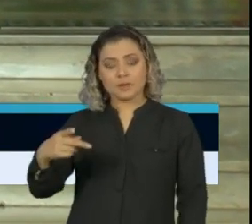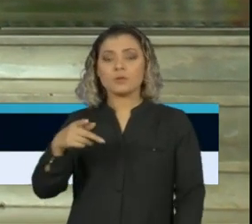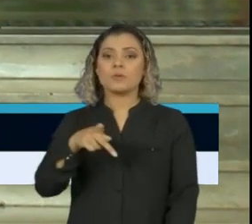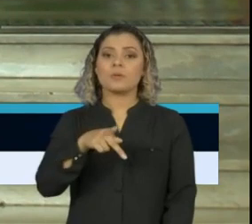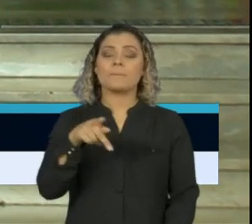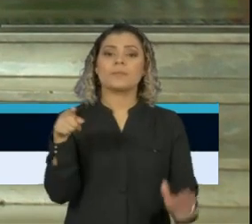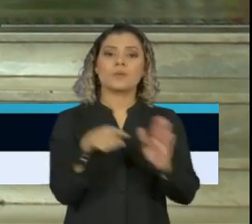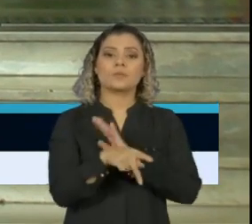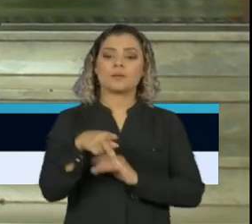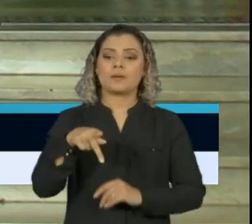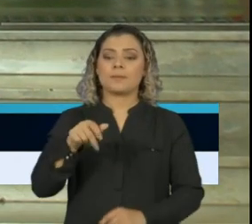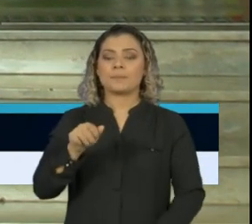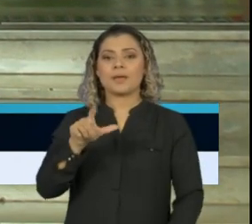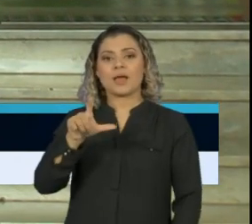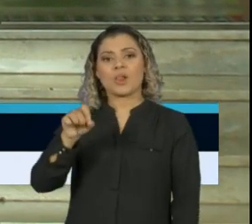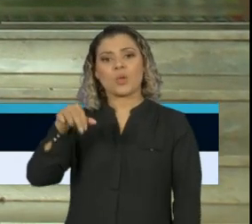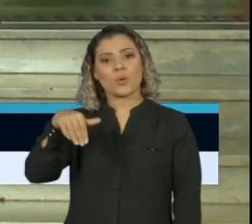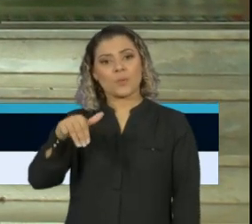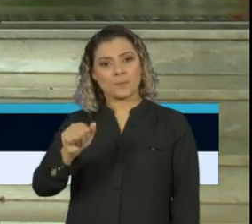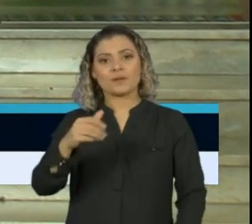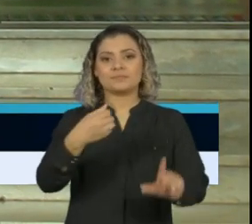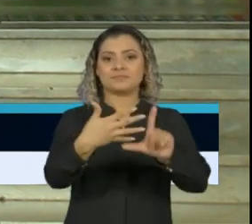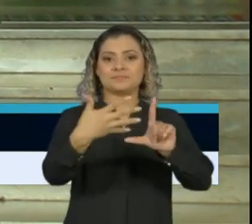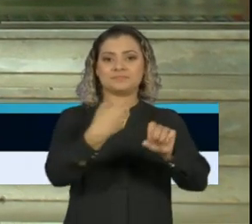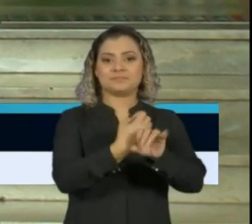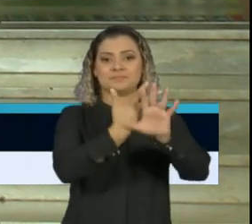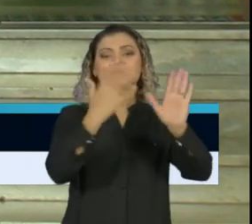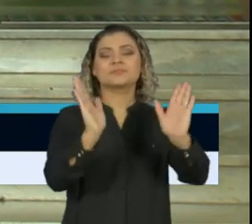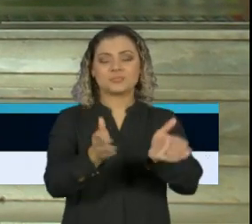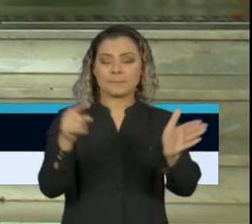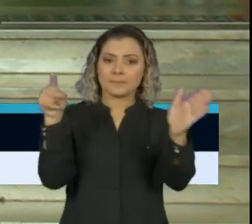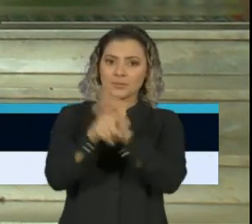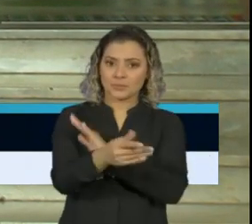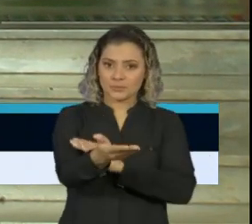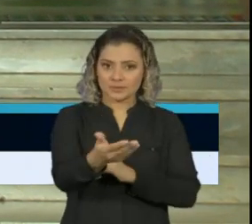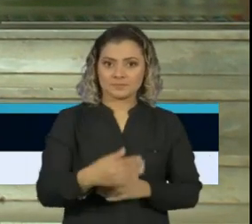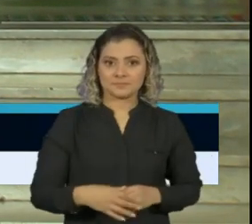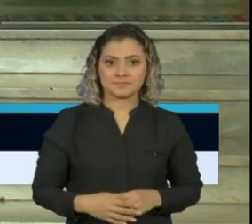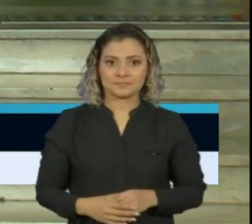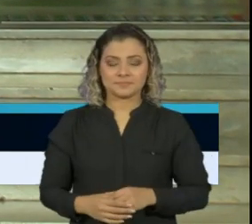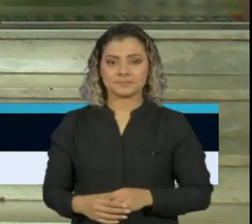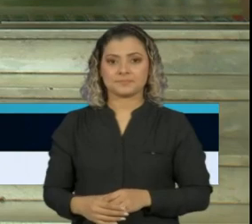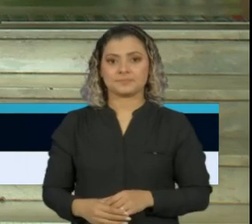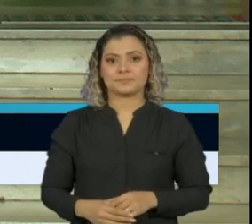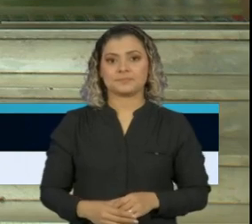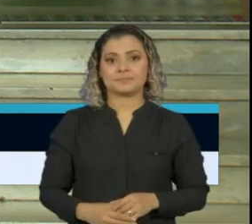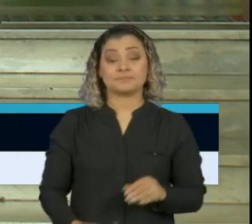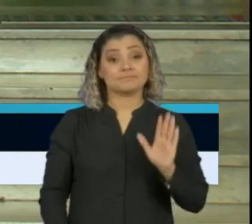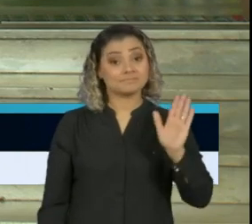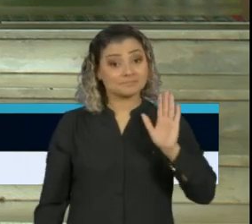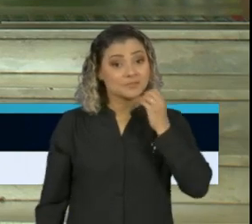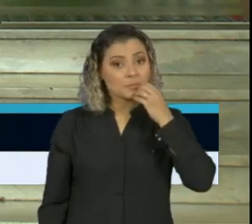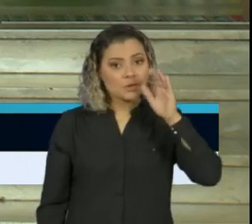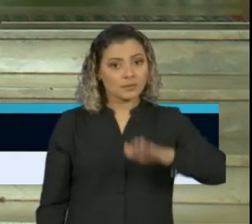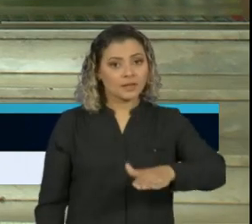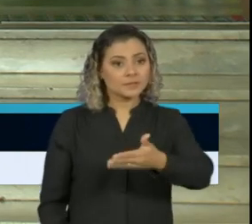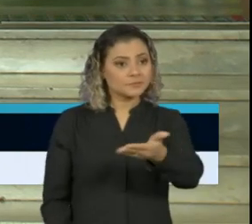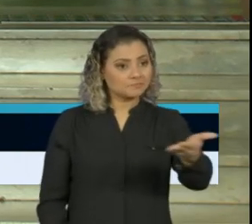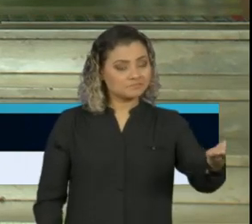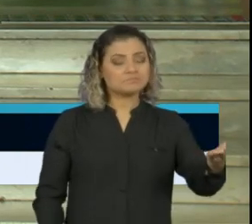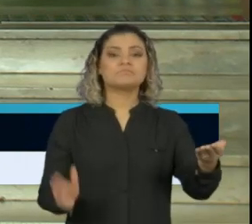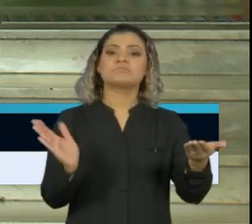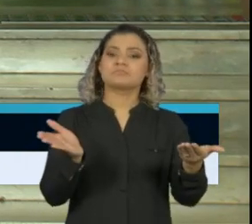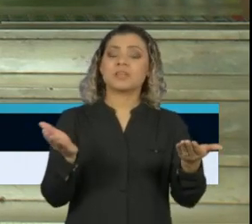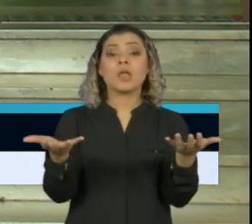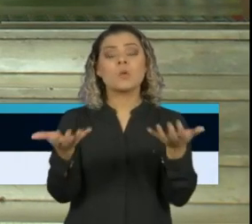Paloma Cotes, que já está aqui em tela. Paloma, boa tarde. Sua pergunta, por favor. Boa tarde, governador. Boa tarde a